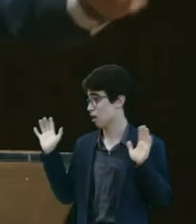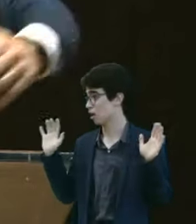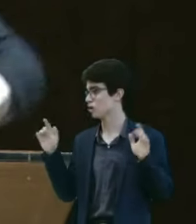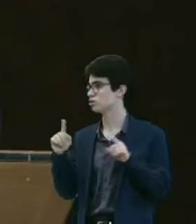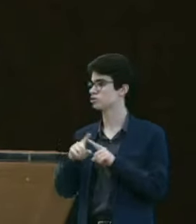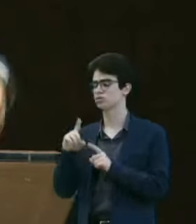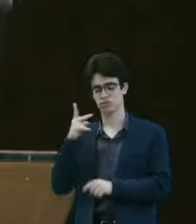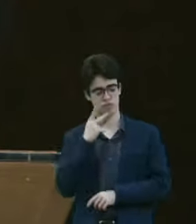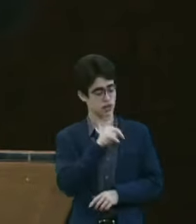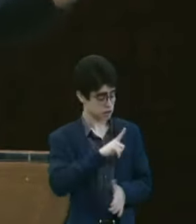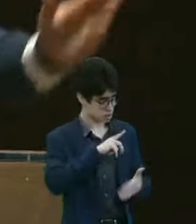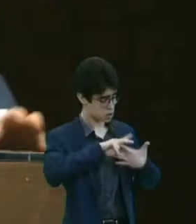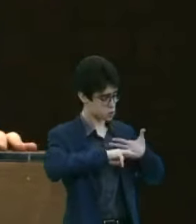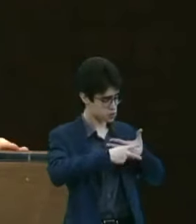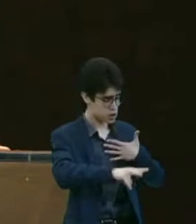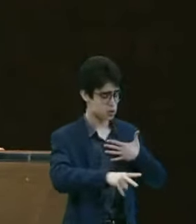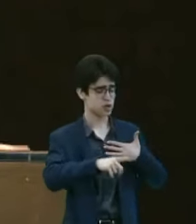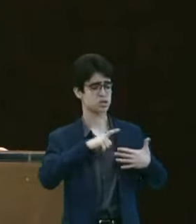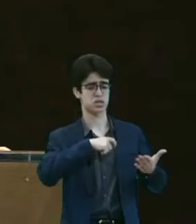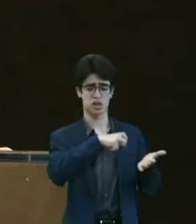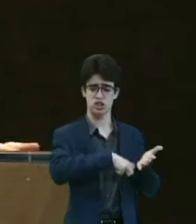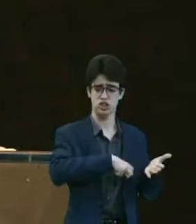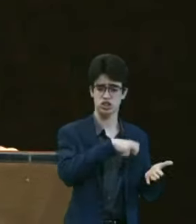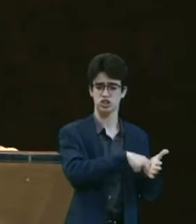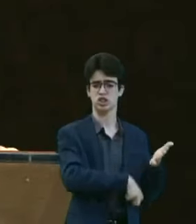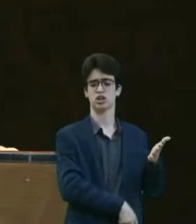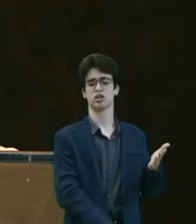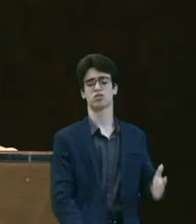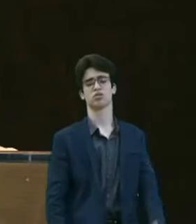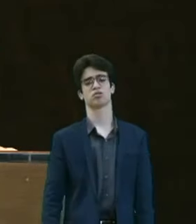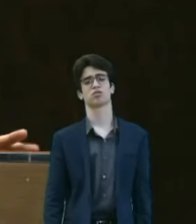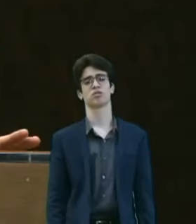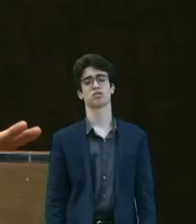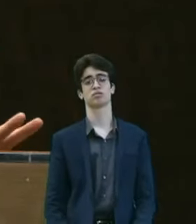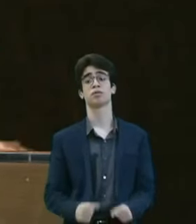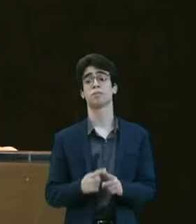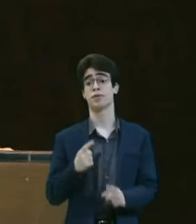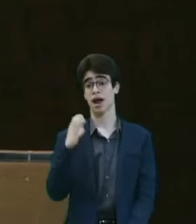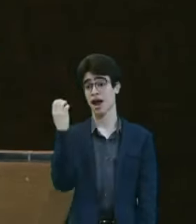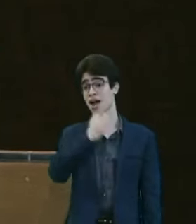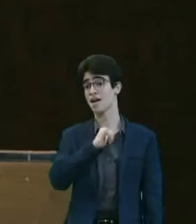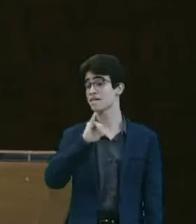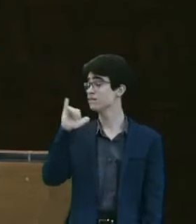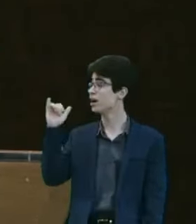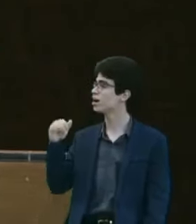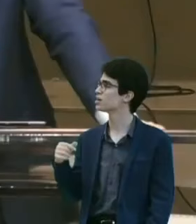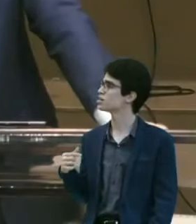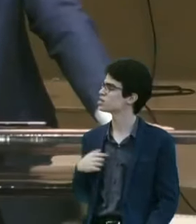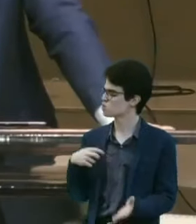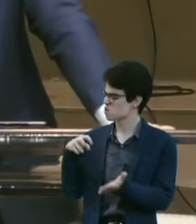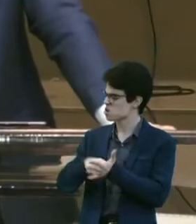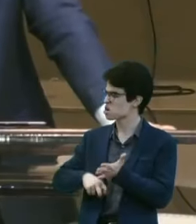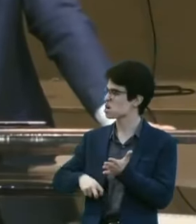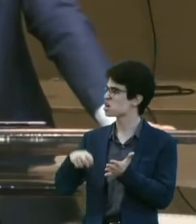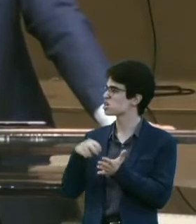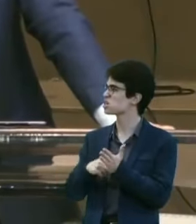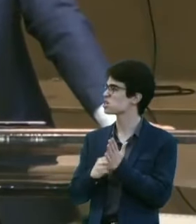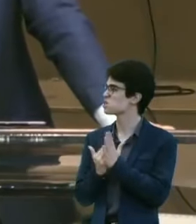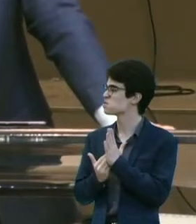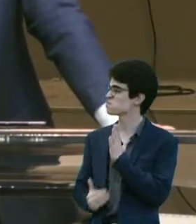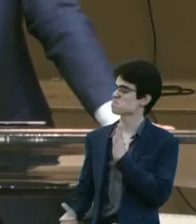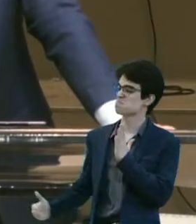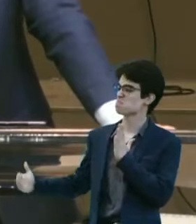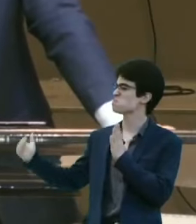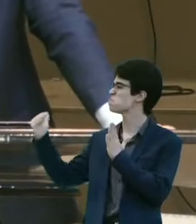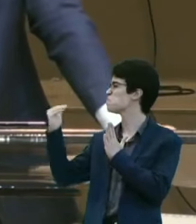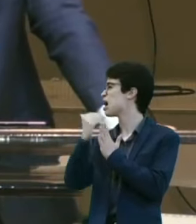ter consequência, vai ter castigo. E aí olha o que Caim diz: meu castigo é maior do que eu